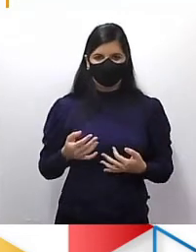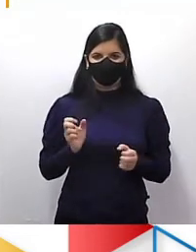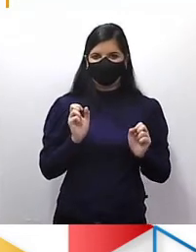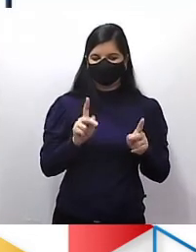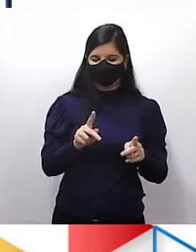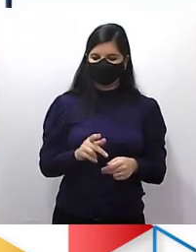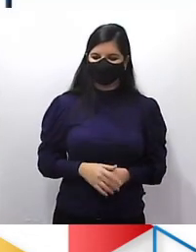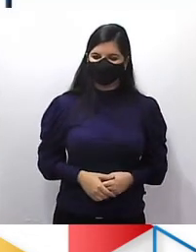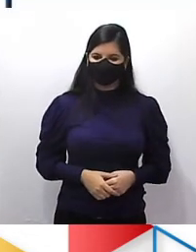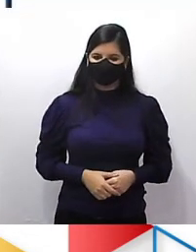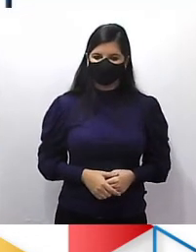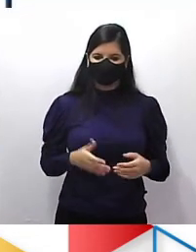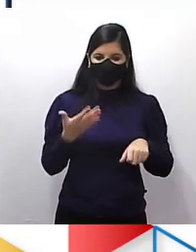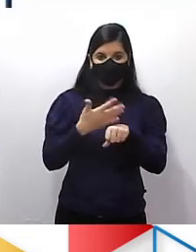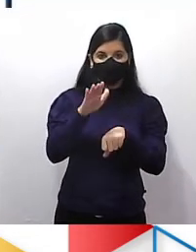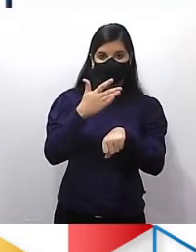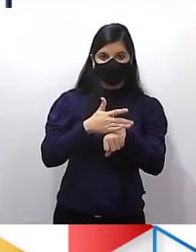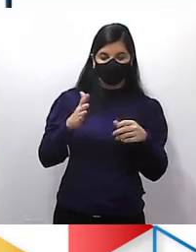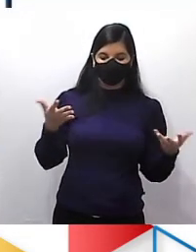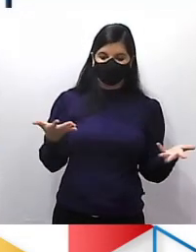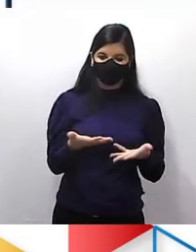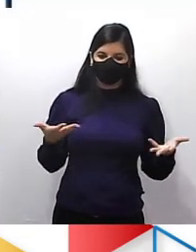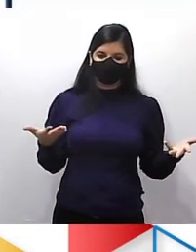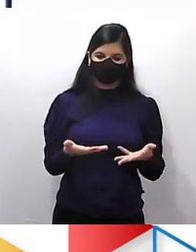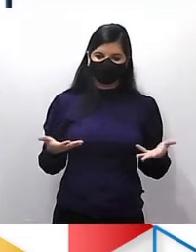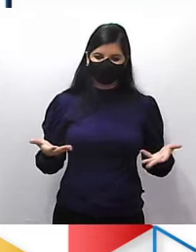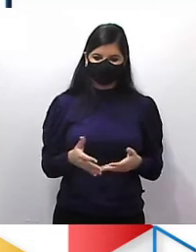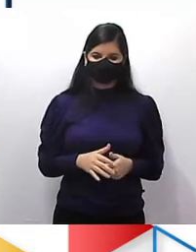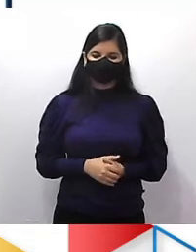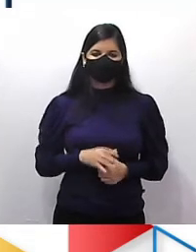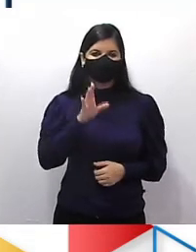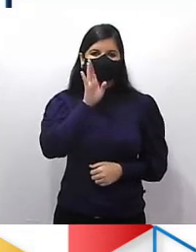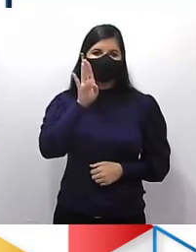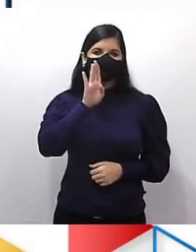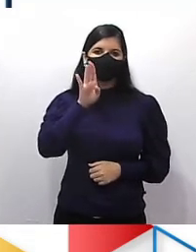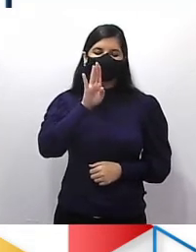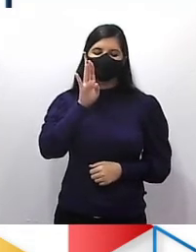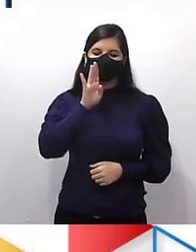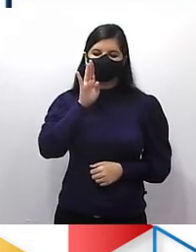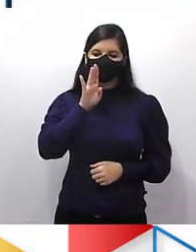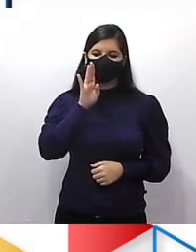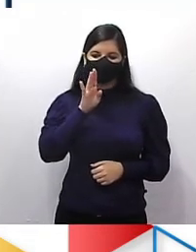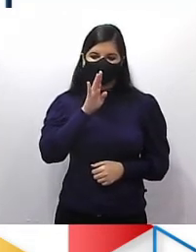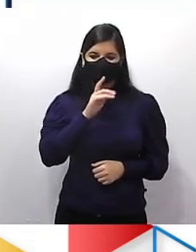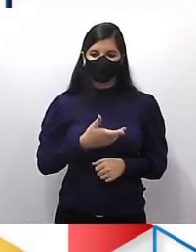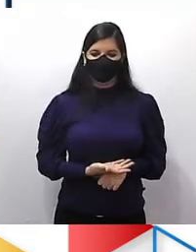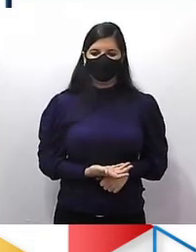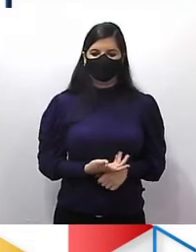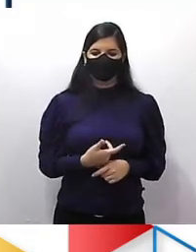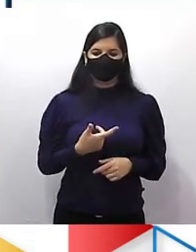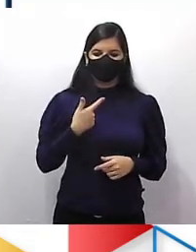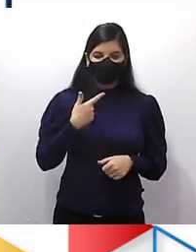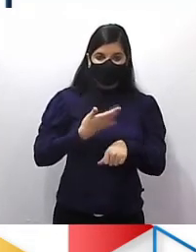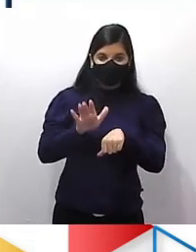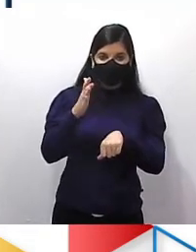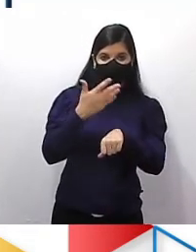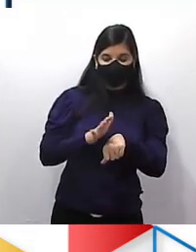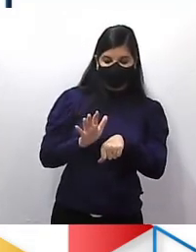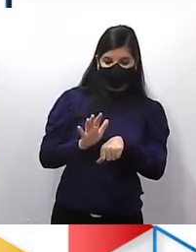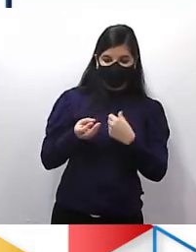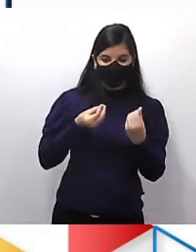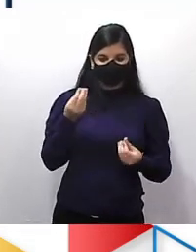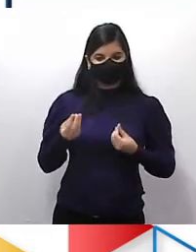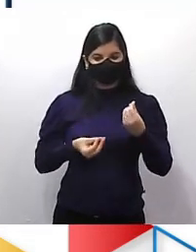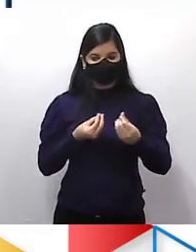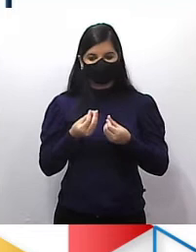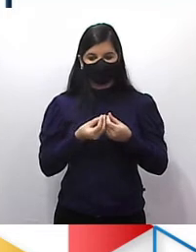ok? Here we go. Então, olha só que legal a nossa practicing, para a gente praticar, né?